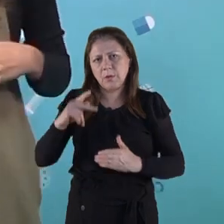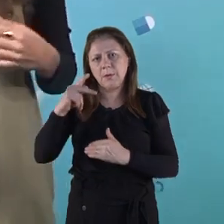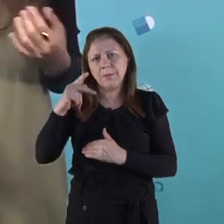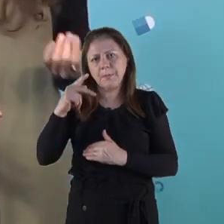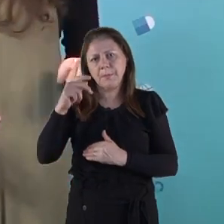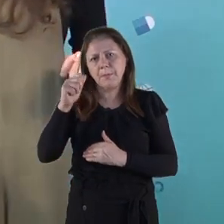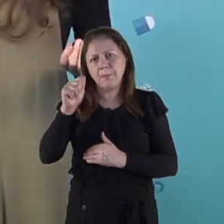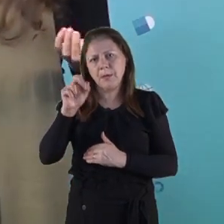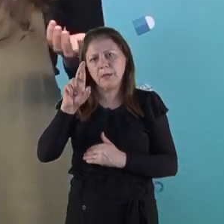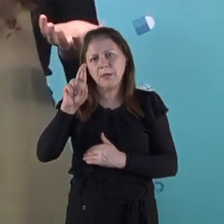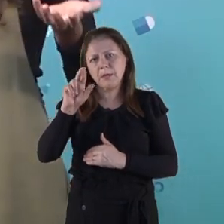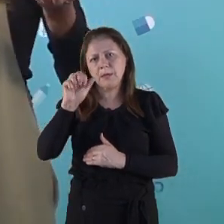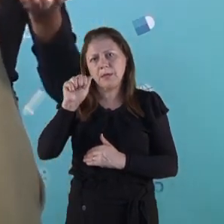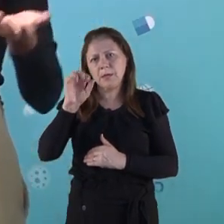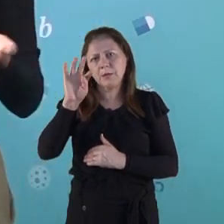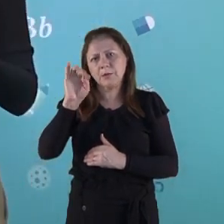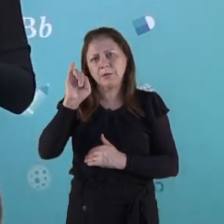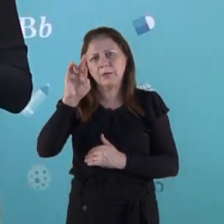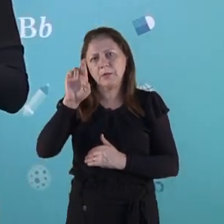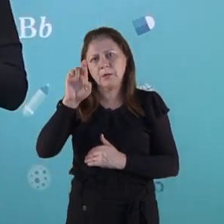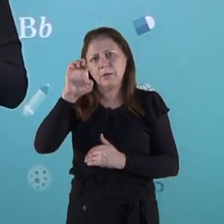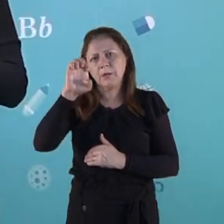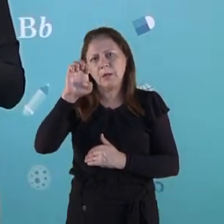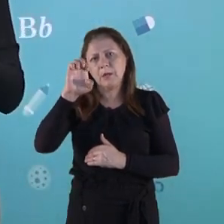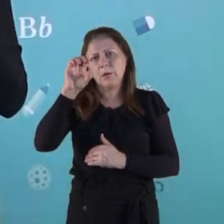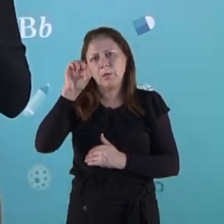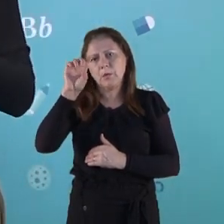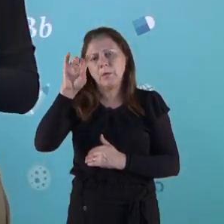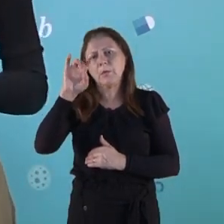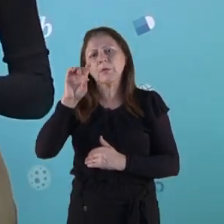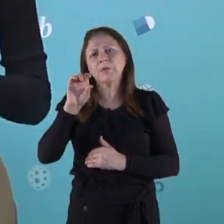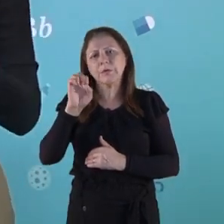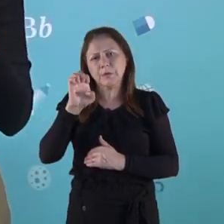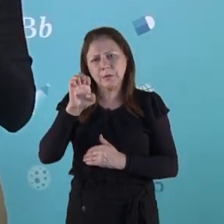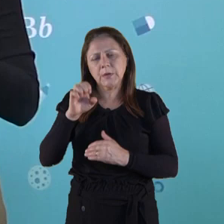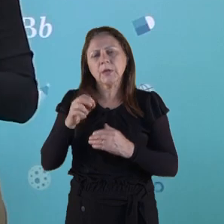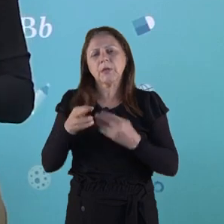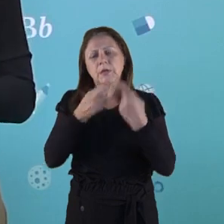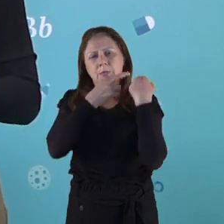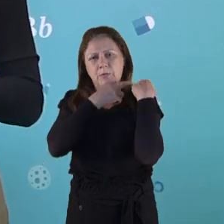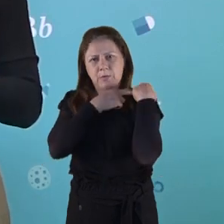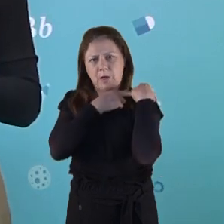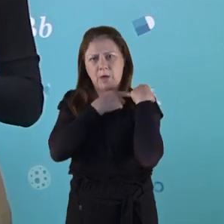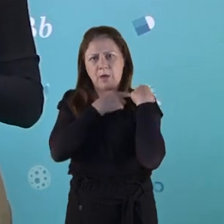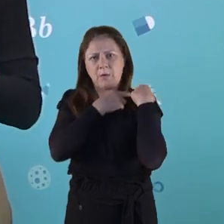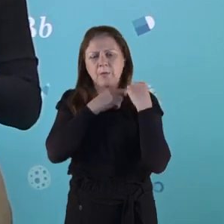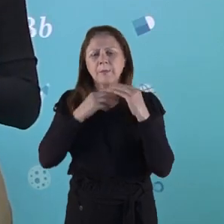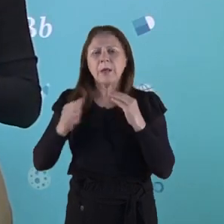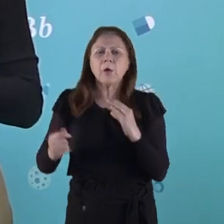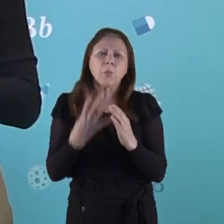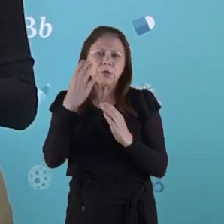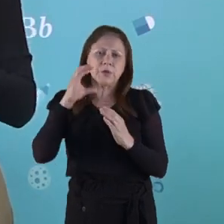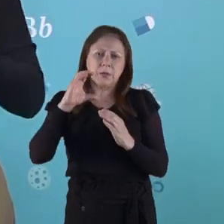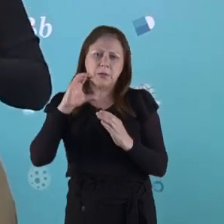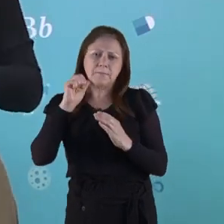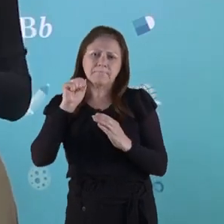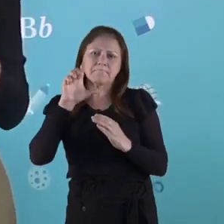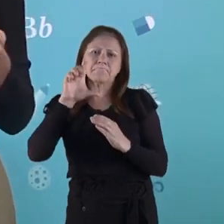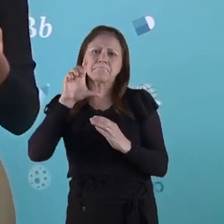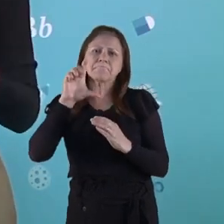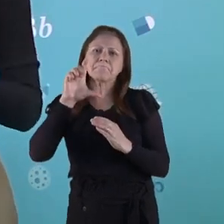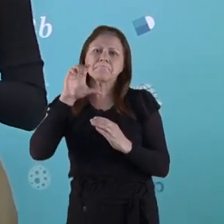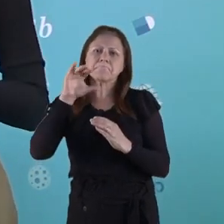vai produzir hormônios que aumentam os níveis de cálcio no sangue, que são muito importantes para as reações que acontecem dentro dos neurônios, né,